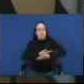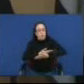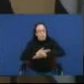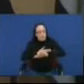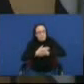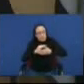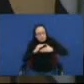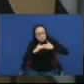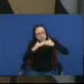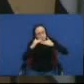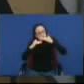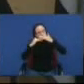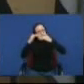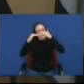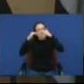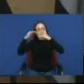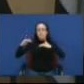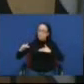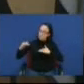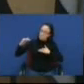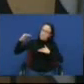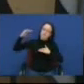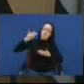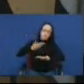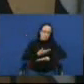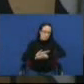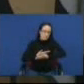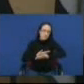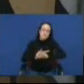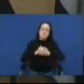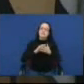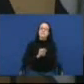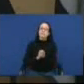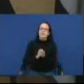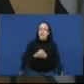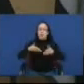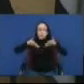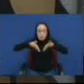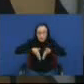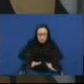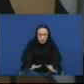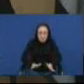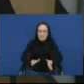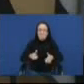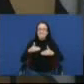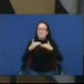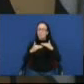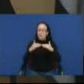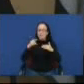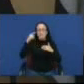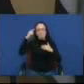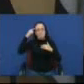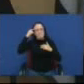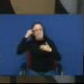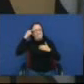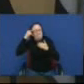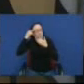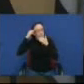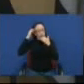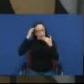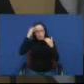do bebê. Quando essa criança nasce, ela pode estar apresentando aí atrasos no desenvolvimento, ela pode estar